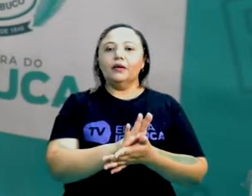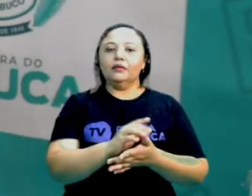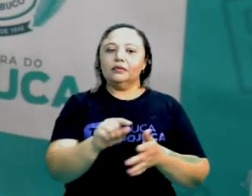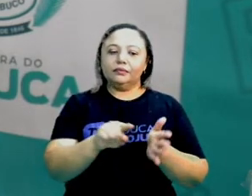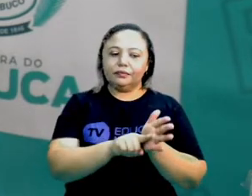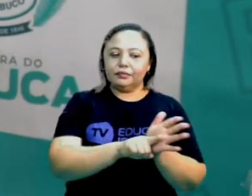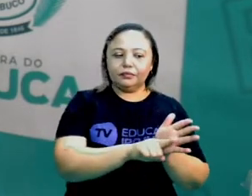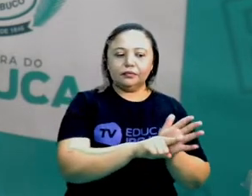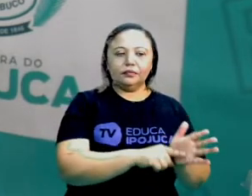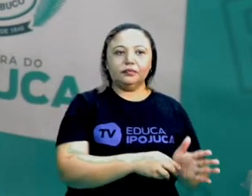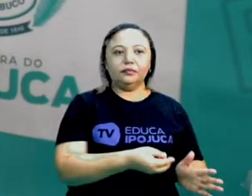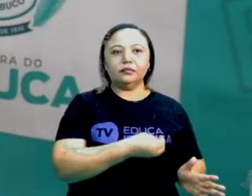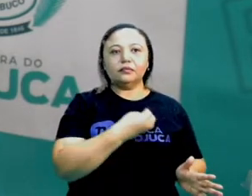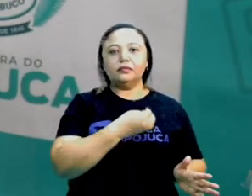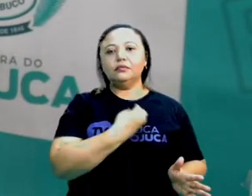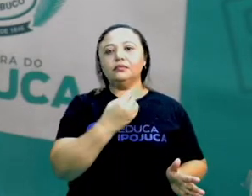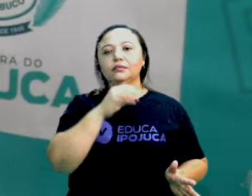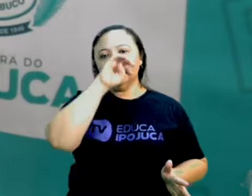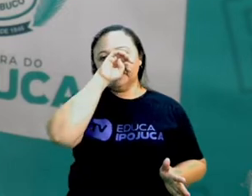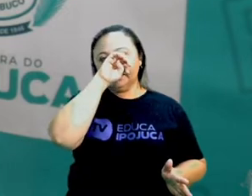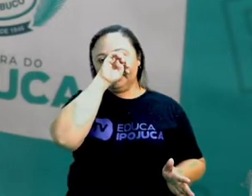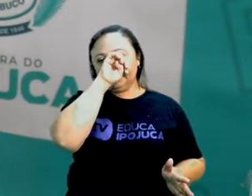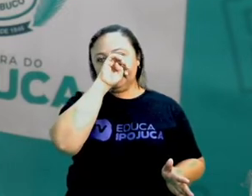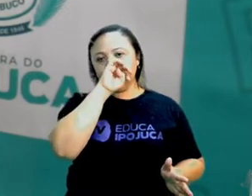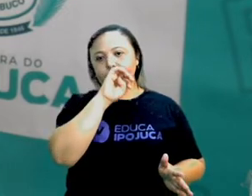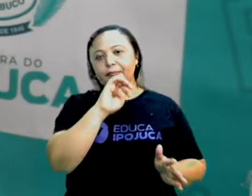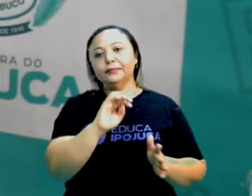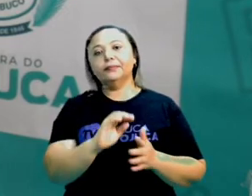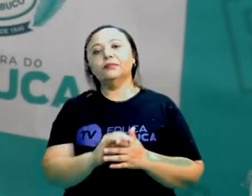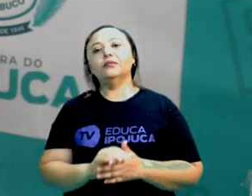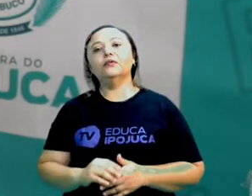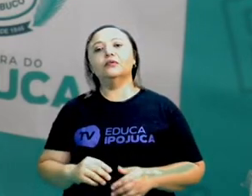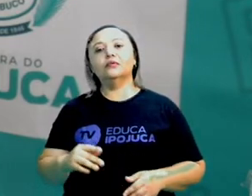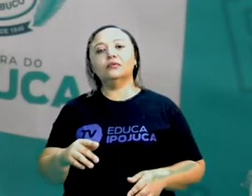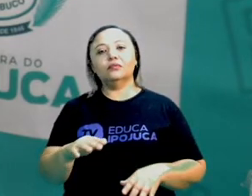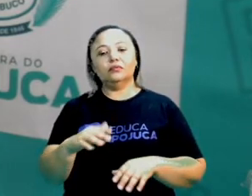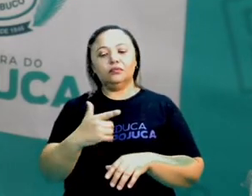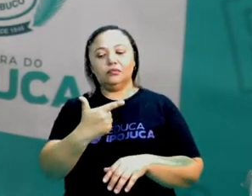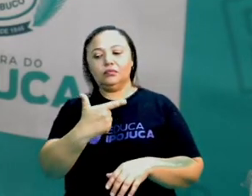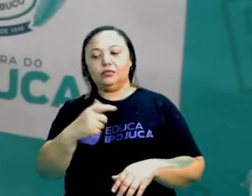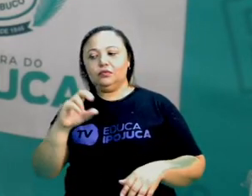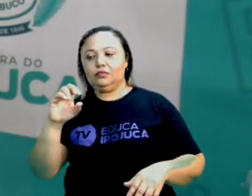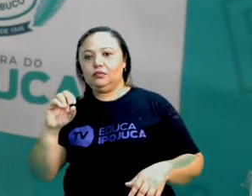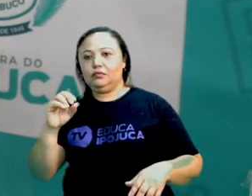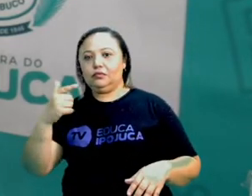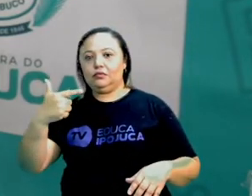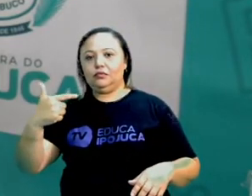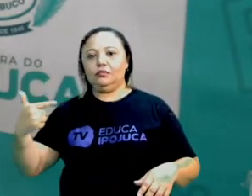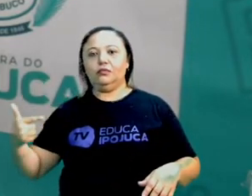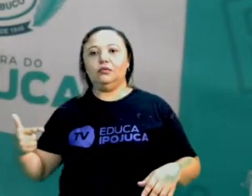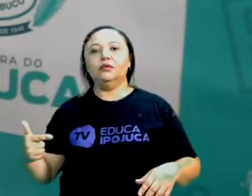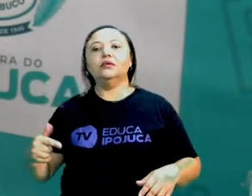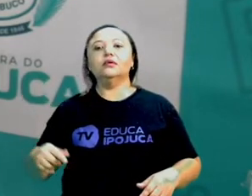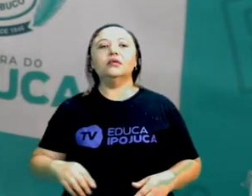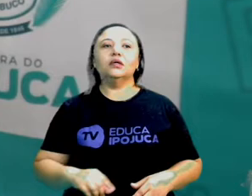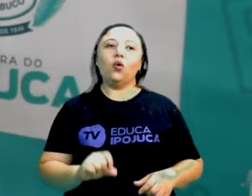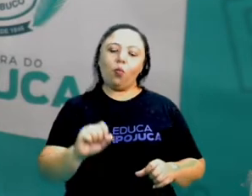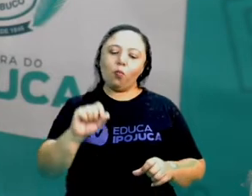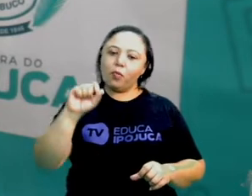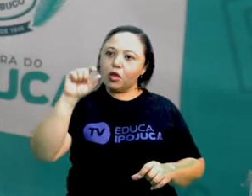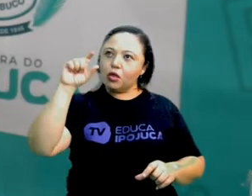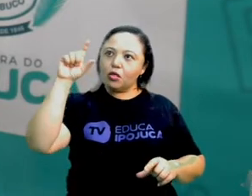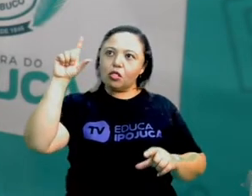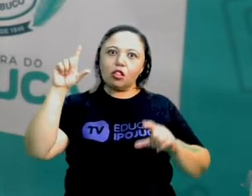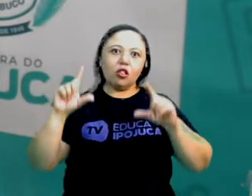vida de tantos anos até 2022. Então, a gente viu que cresceu, que as pessoas foram, por